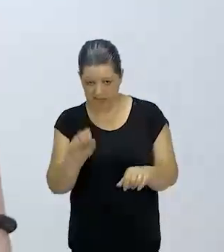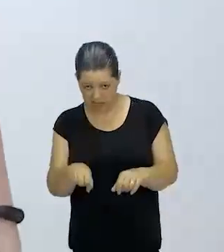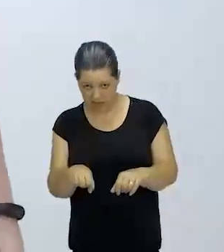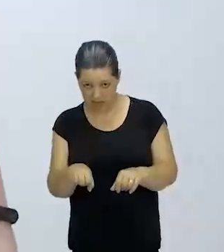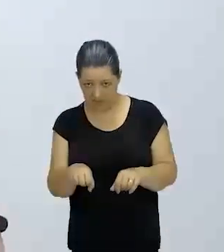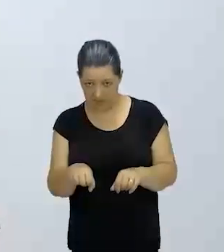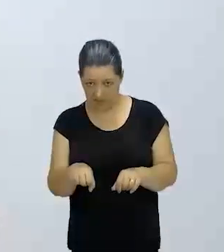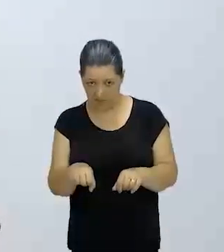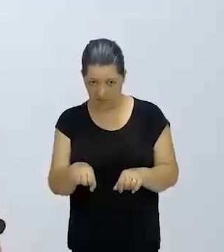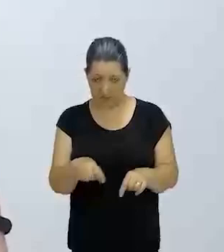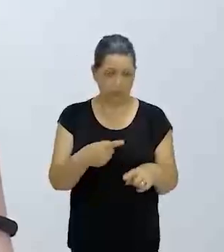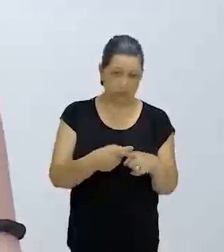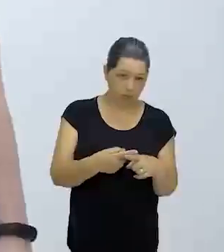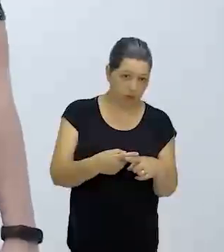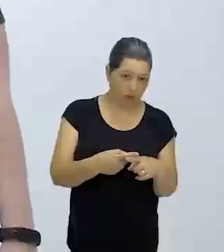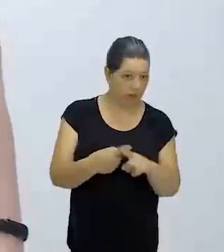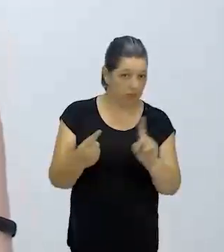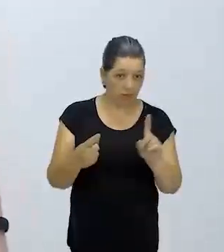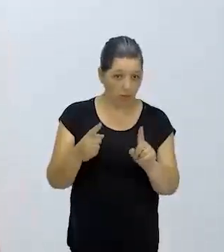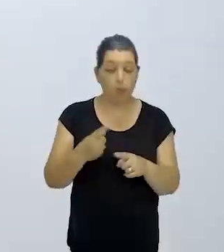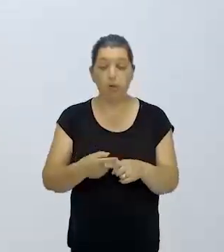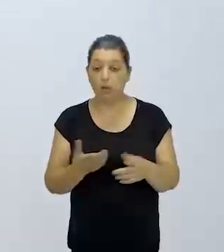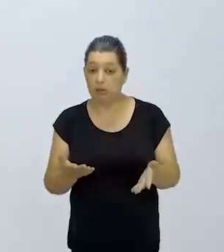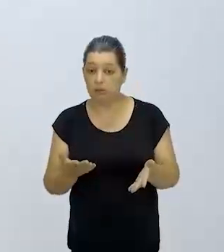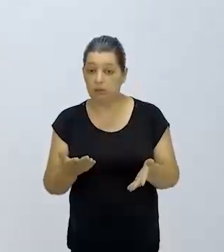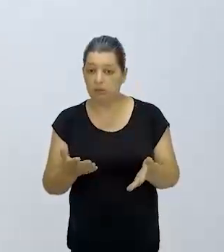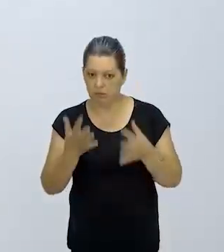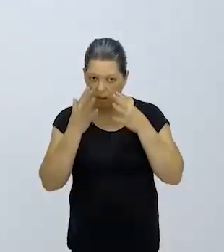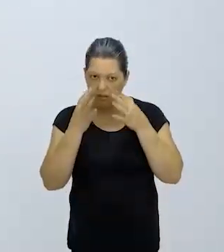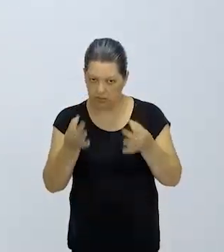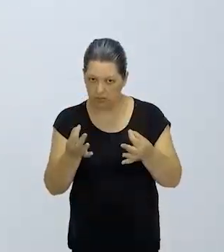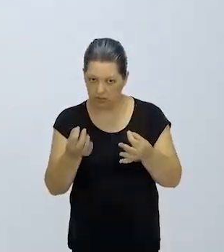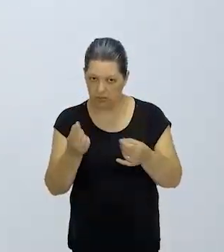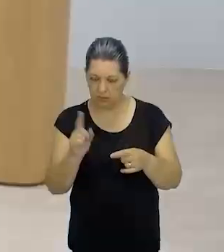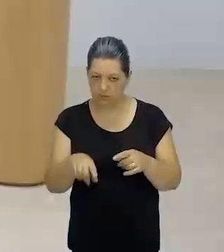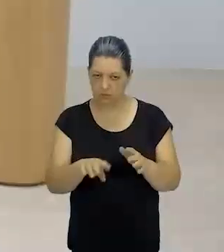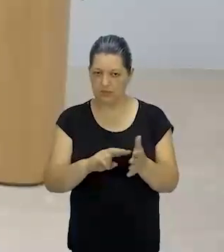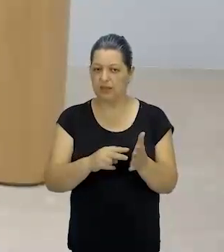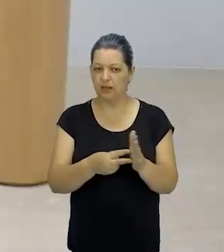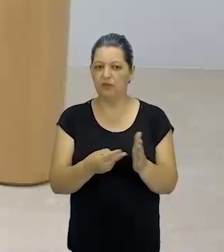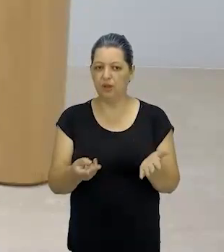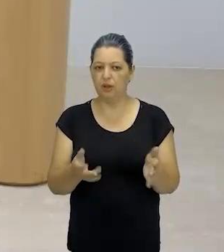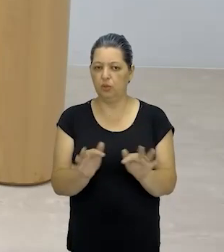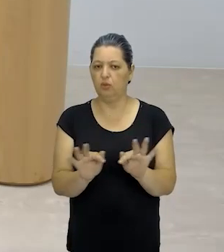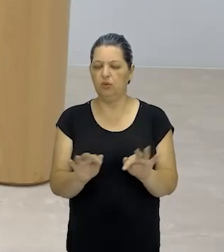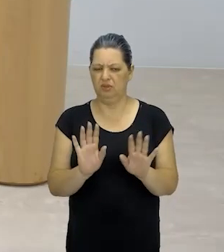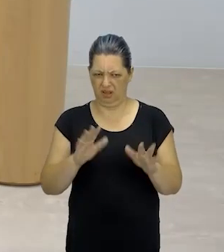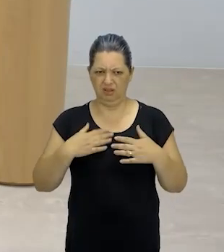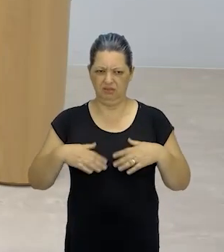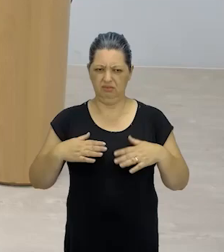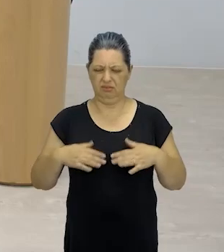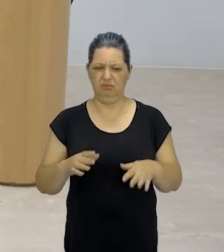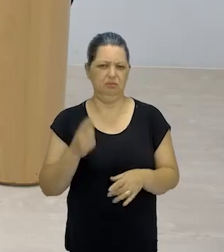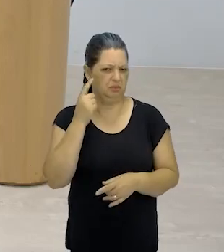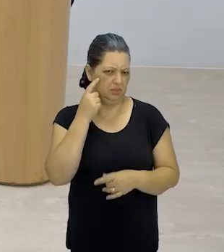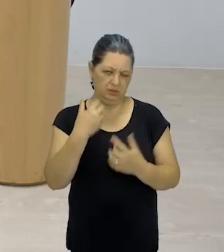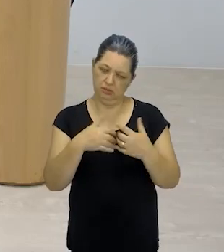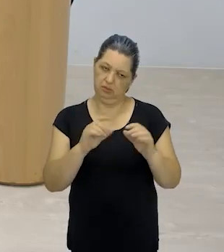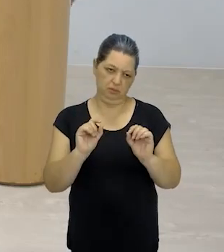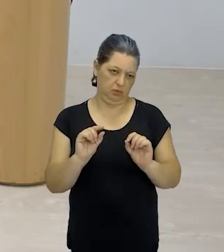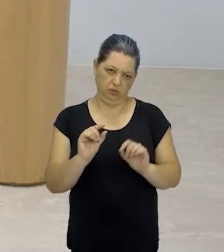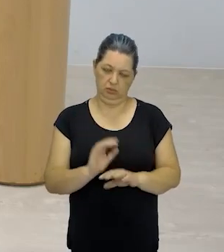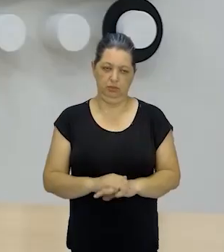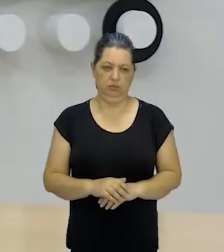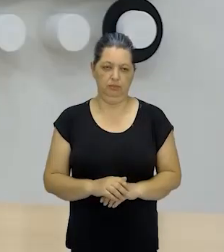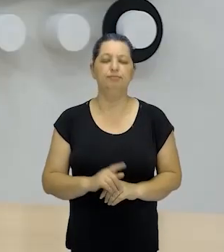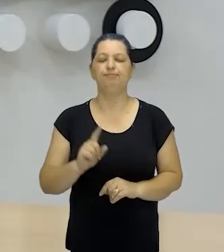quê? Não. Por quê? Quero ver se você prestou atenção na explicação do que é função, tá bom? Professora Inês, e aí? É tranquilo, vai, é só pensar um pouquinho.